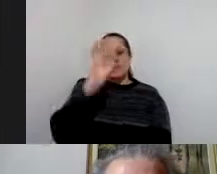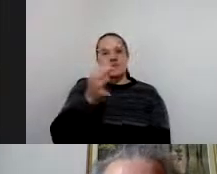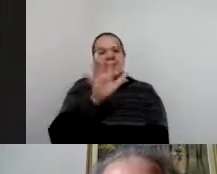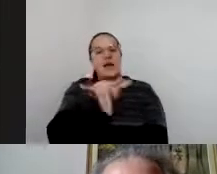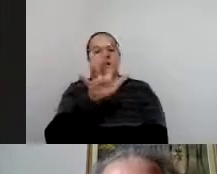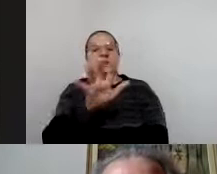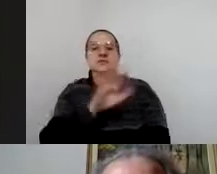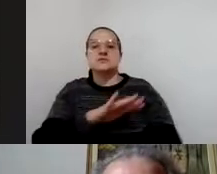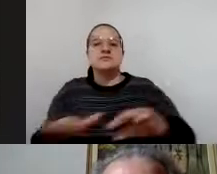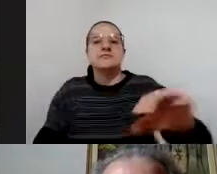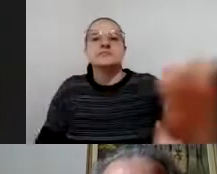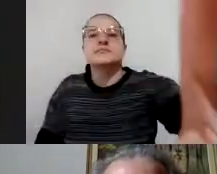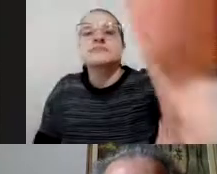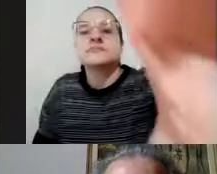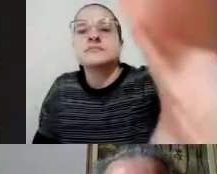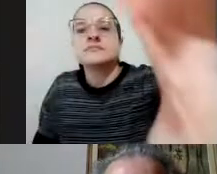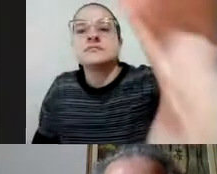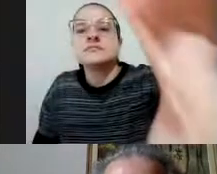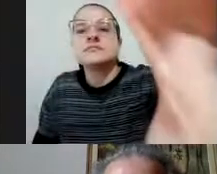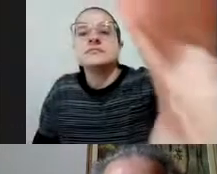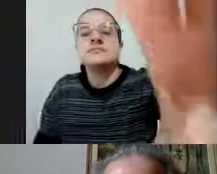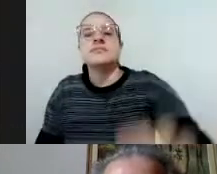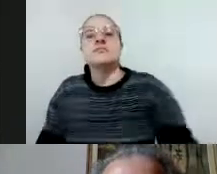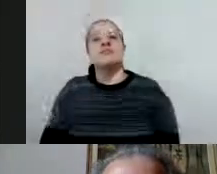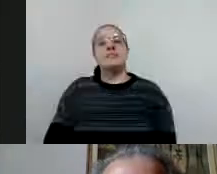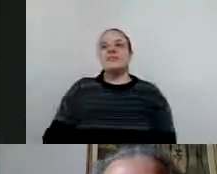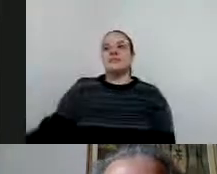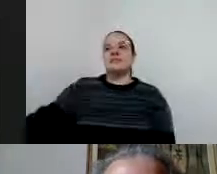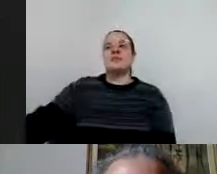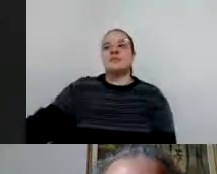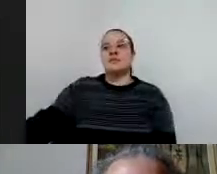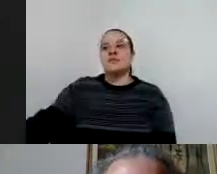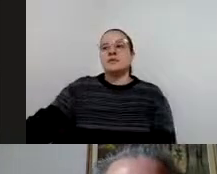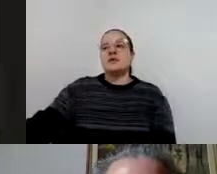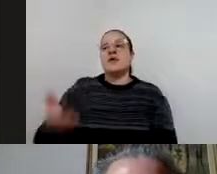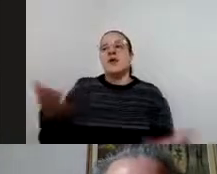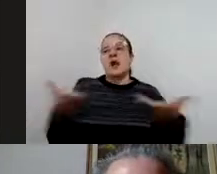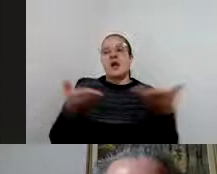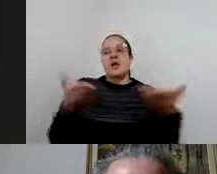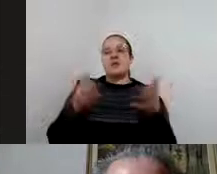acho que... Beijo. Bom dia, meu amor. Por hora era isso, então eu